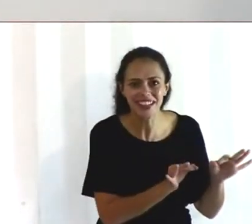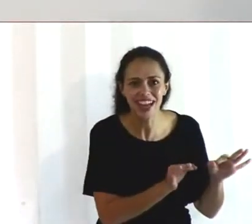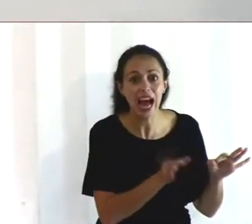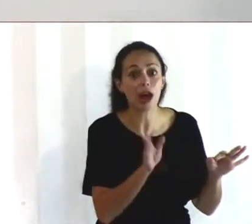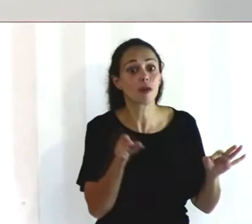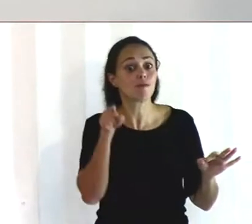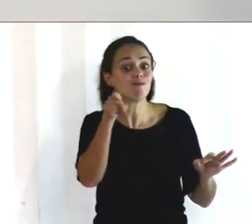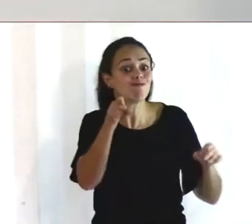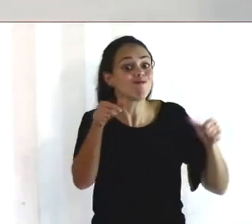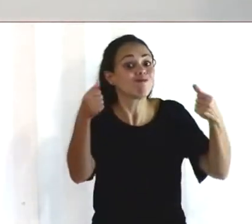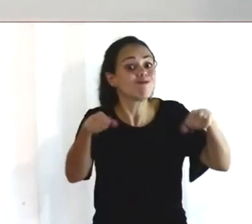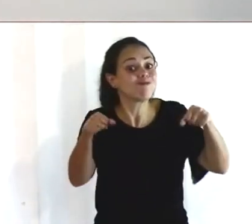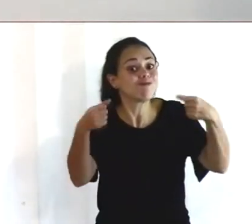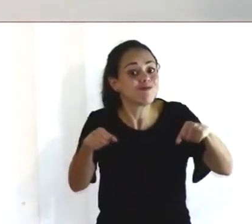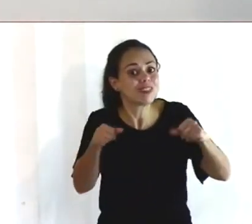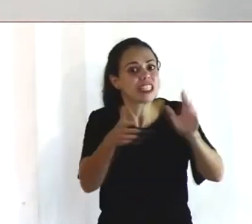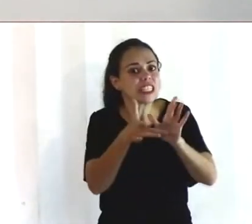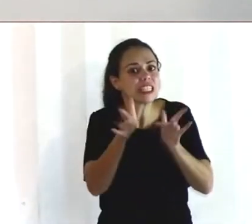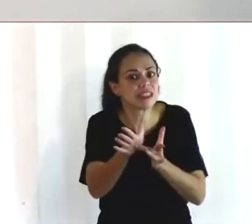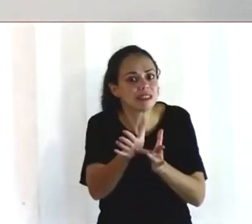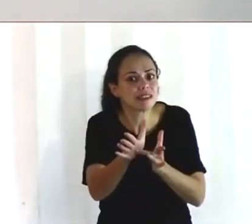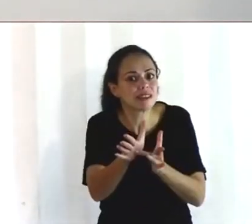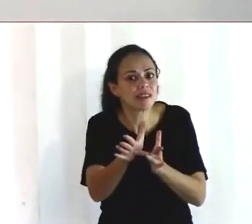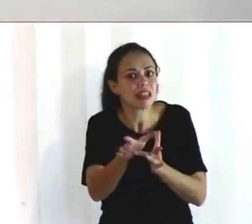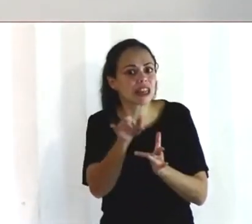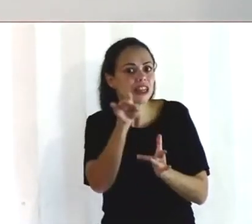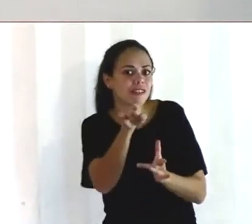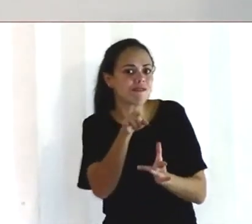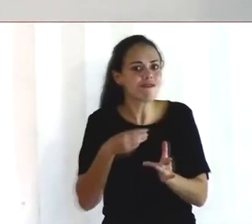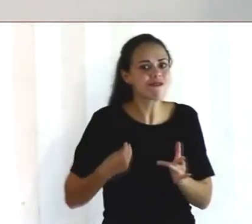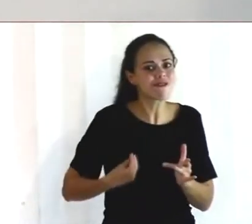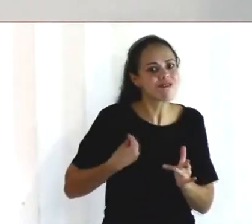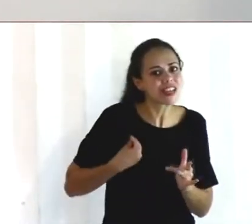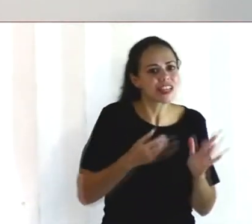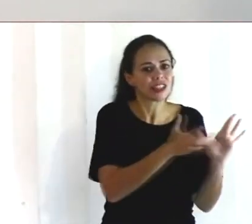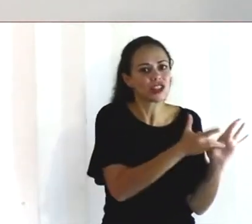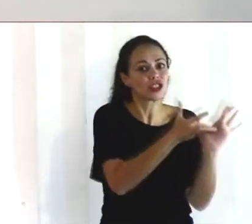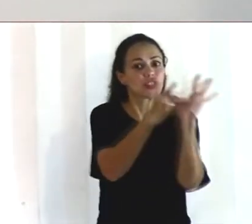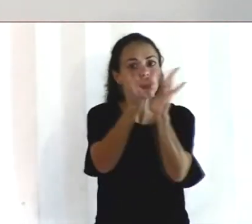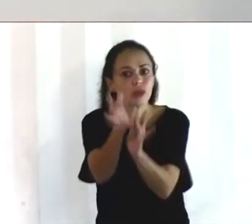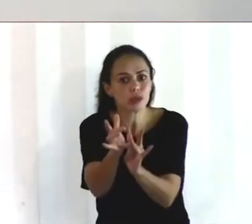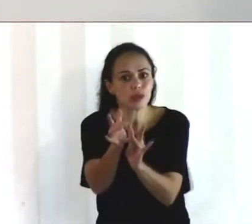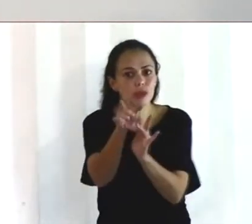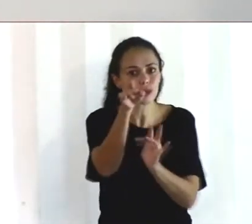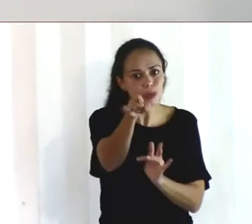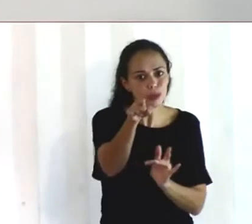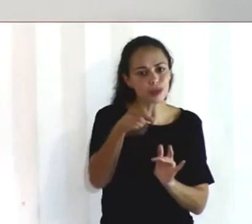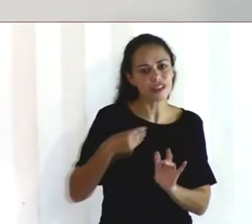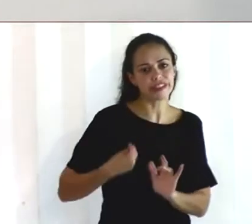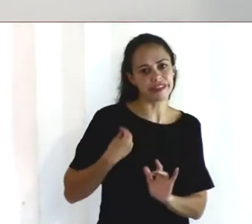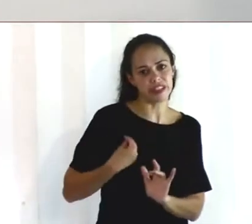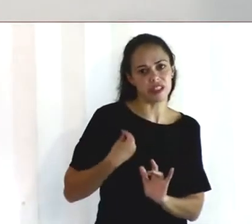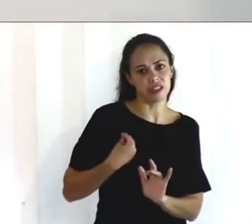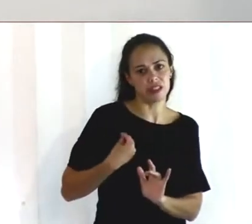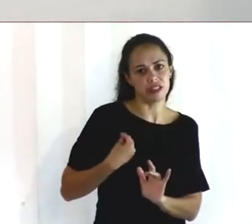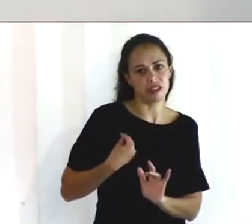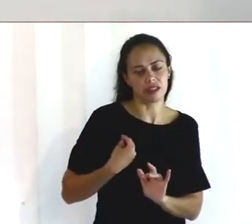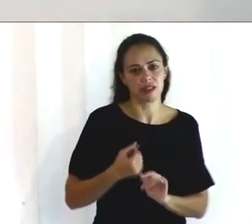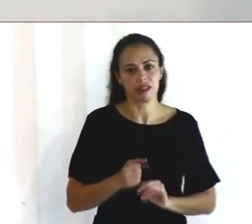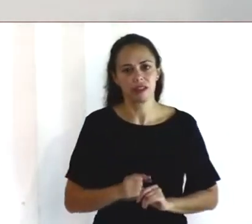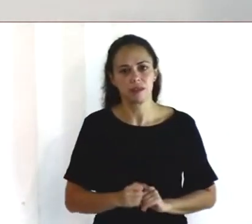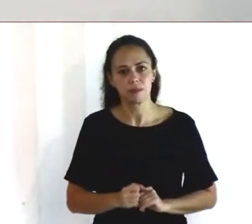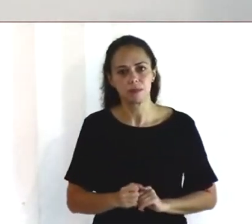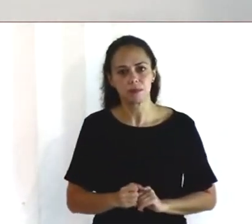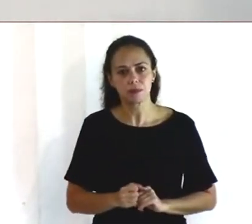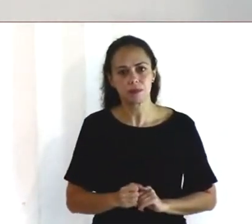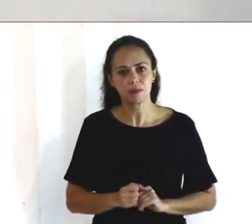necessidade que cura a nossa enfermidade. O relato histórico é muito importante, mas o relato histórico se